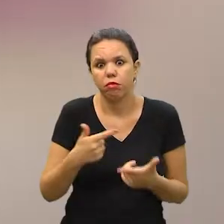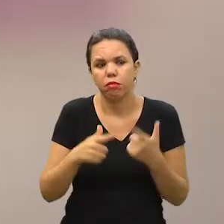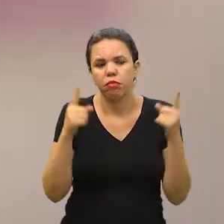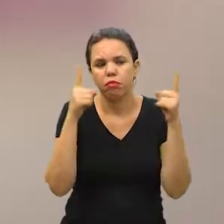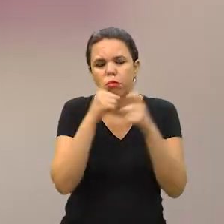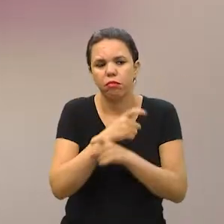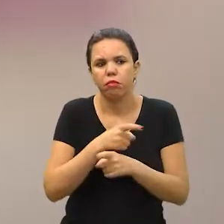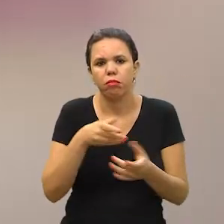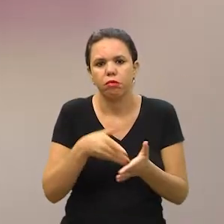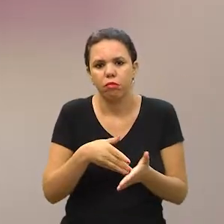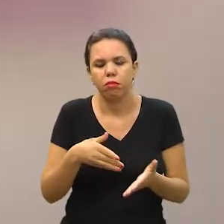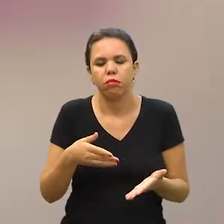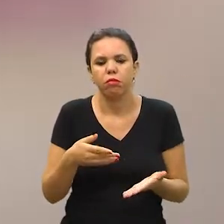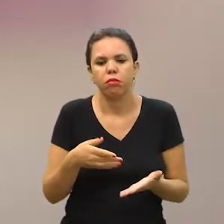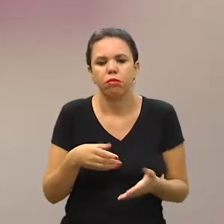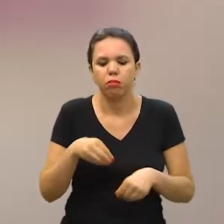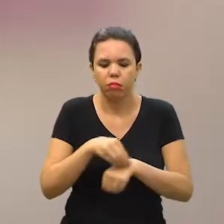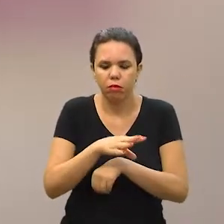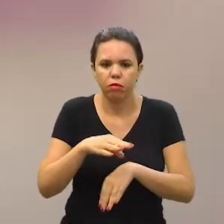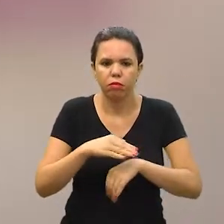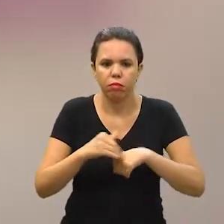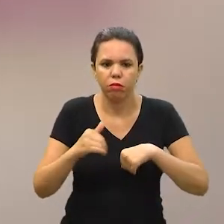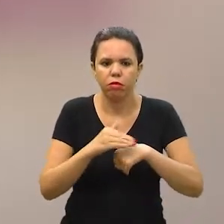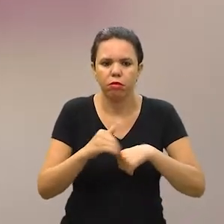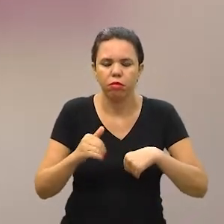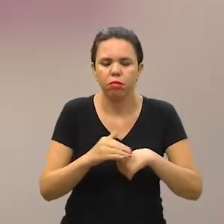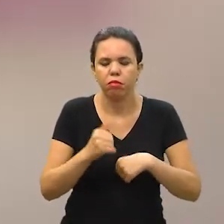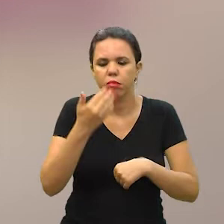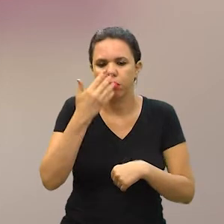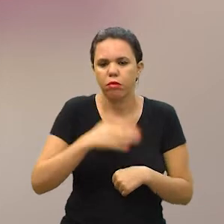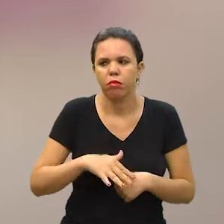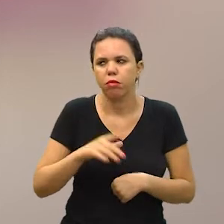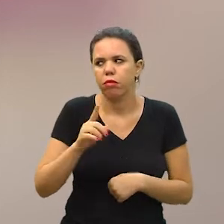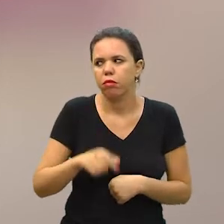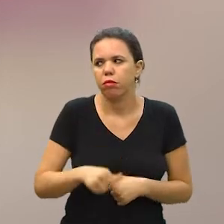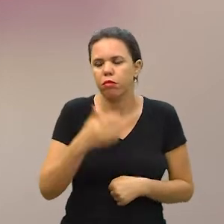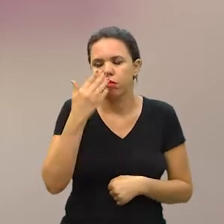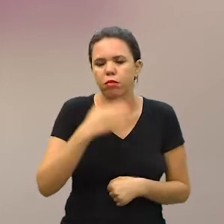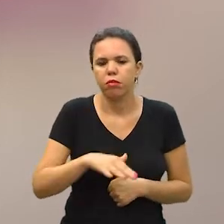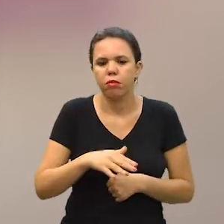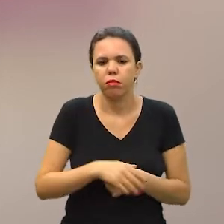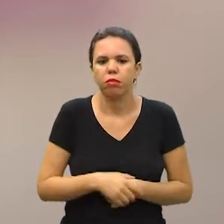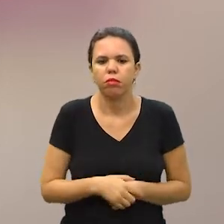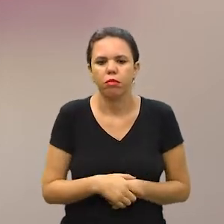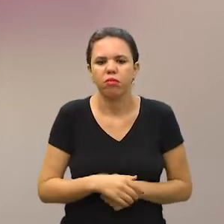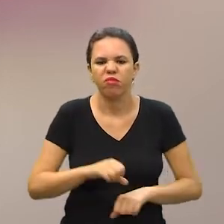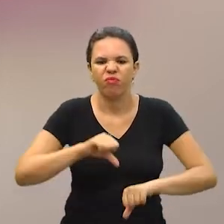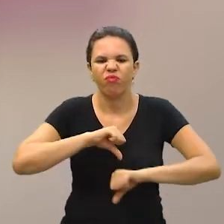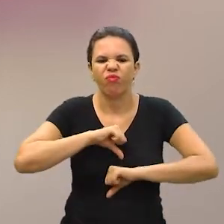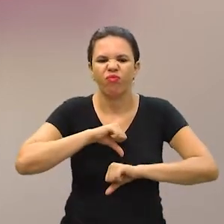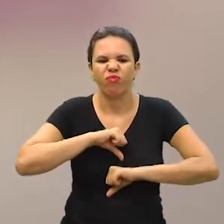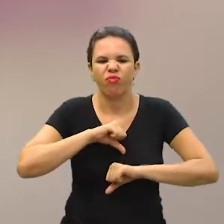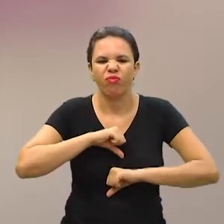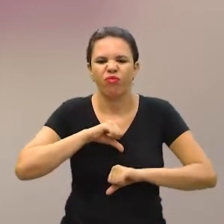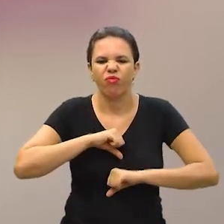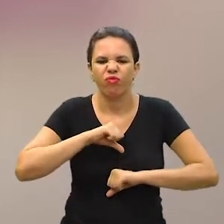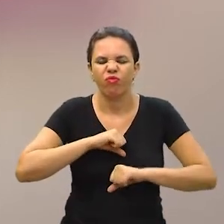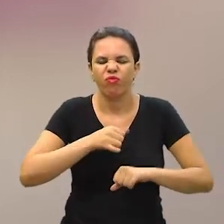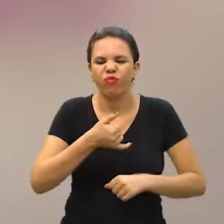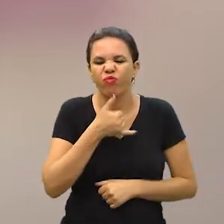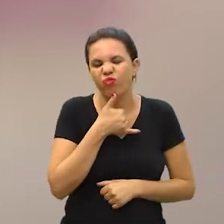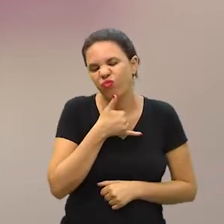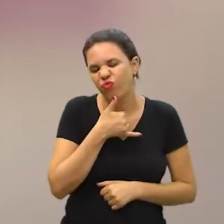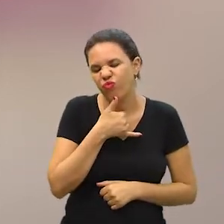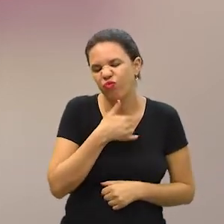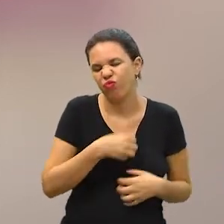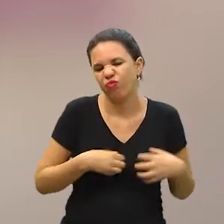até dificuldade de transmitir afeto mesmo para essa criança, e é uma criança que começa a ficar até com baixa autoestima, né? Porque é uma